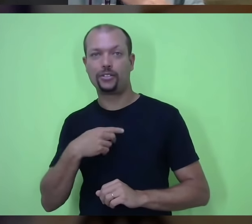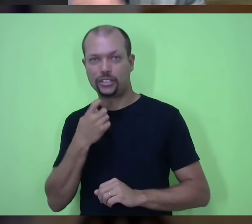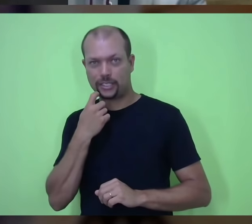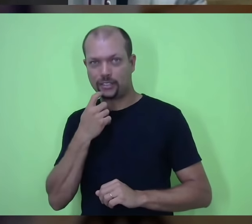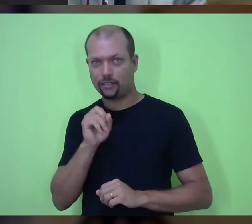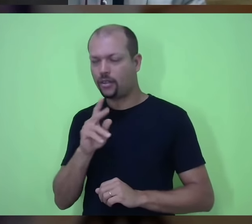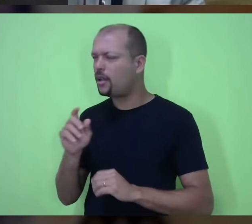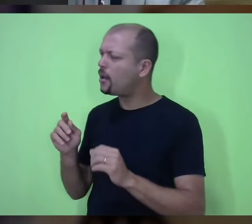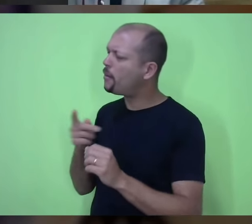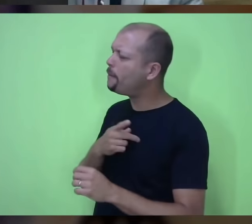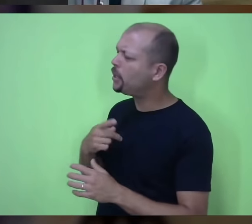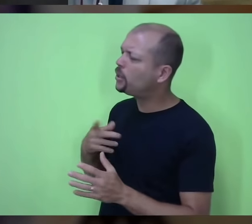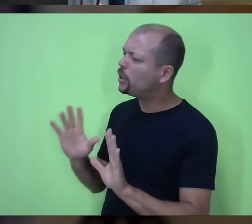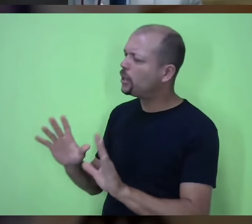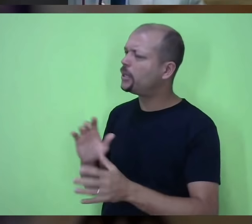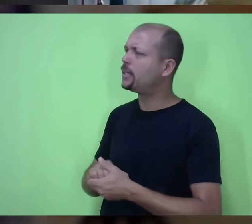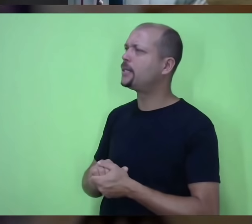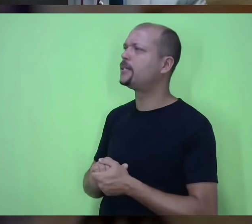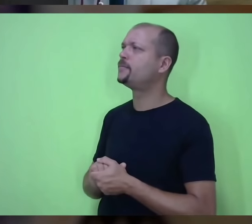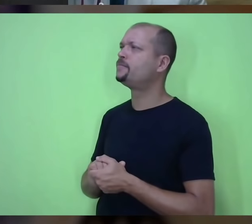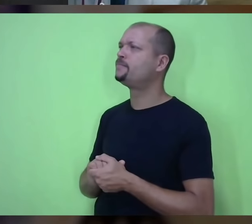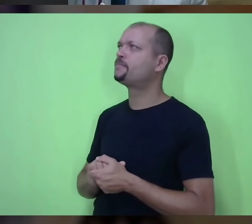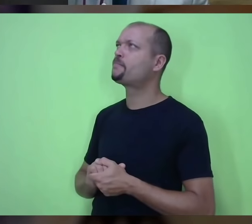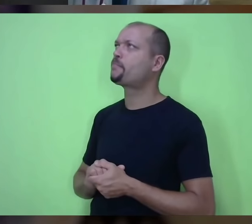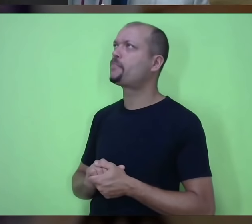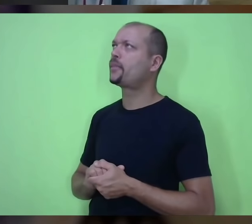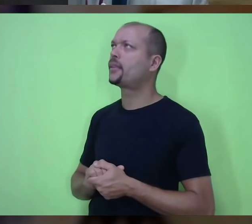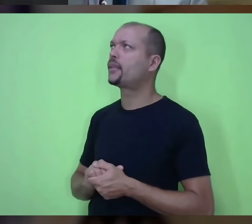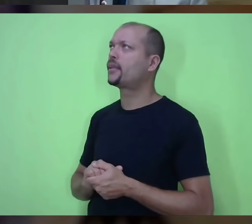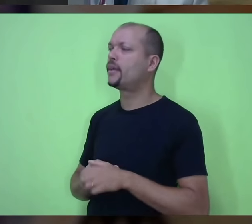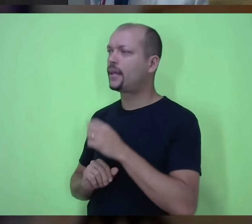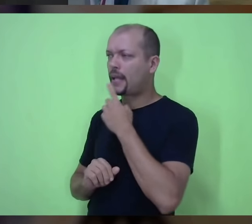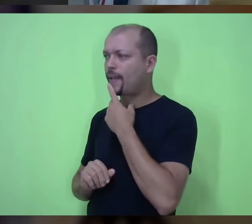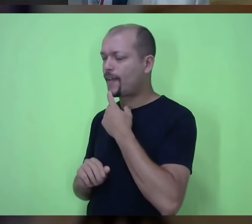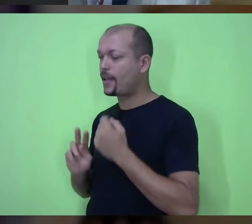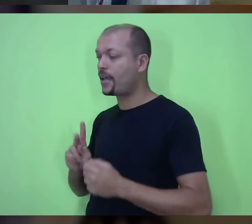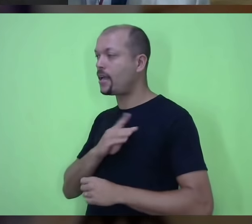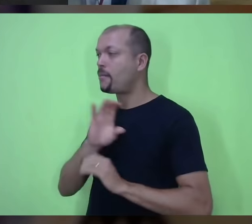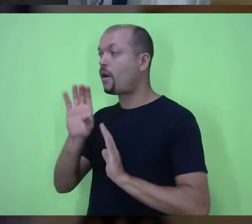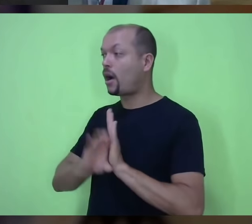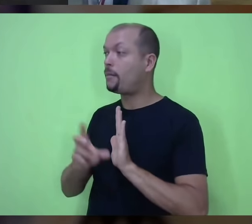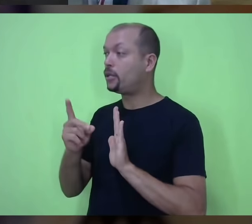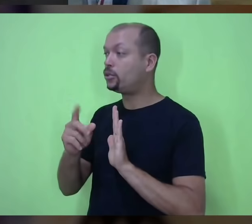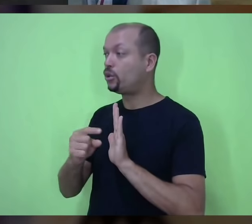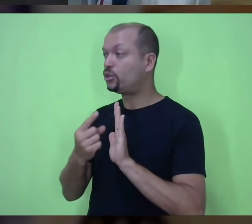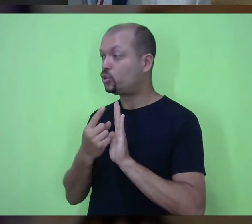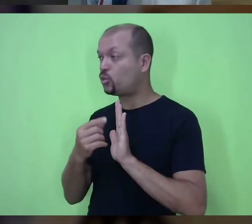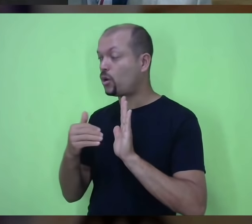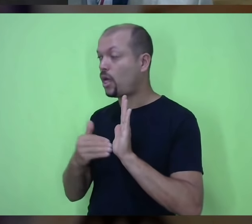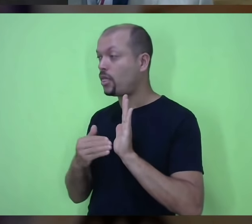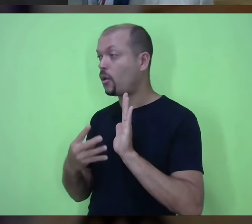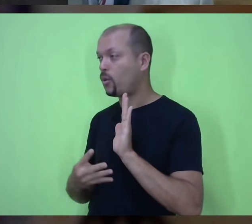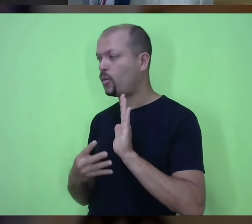de sexta-feira. Mas, pastor Bruno, baseado em Hebreus 12, de 1 a